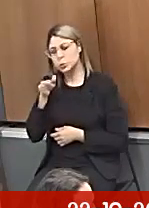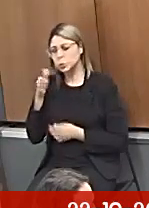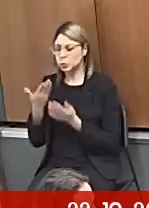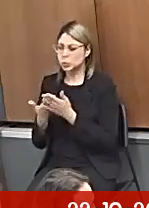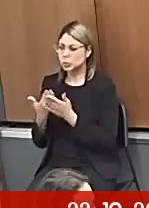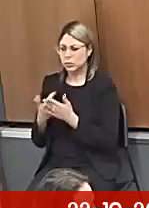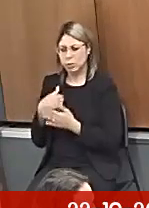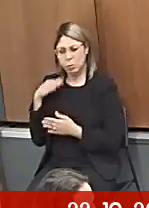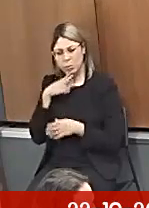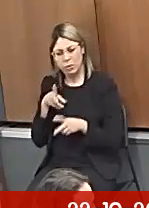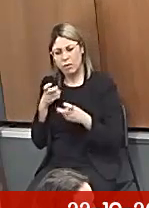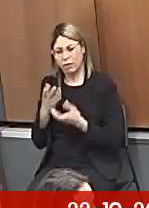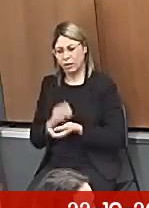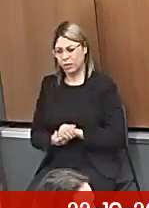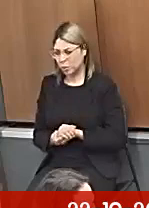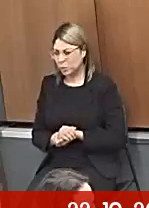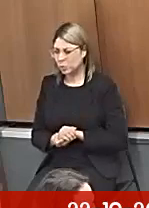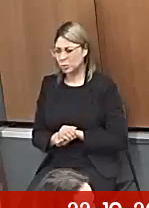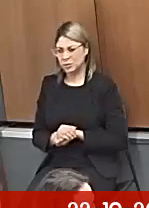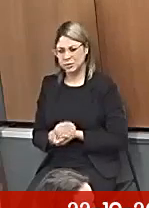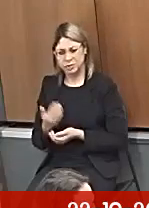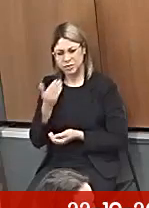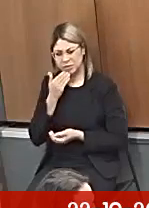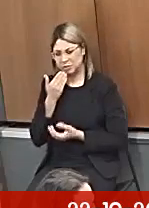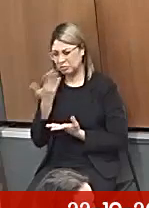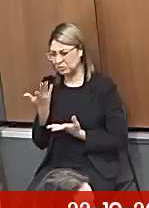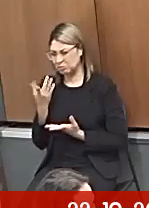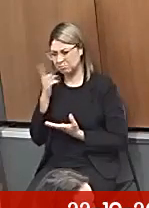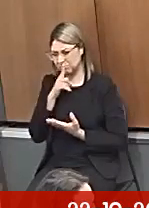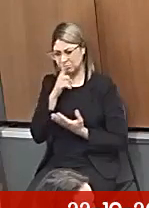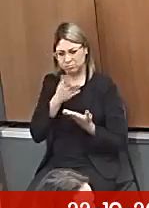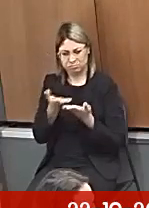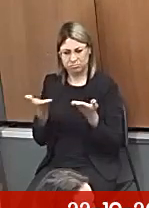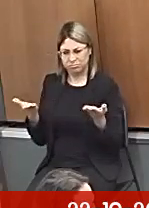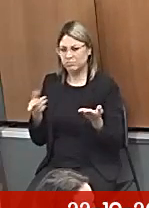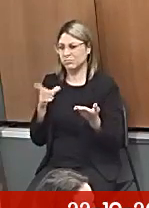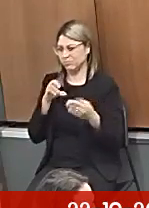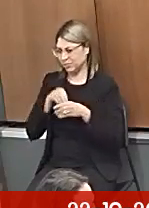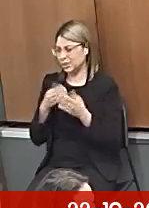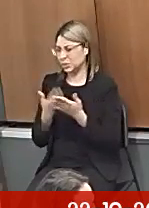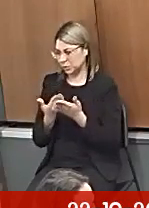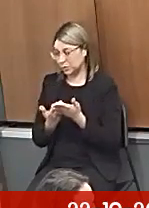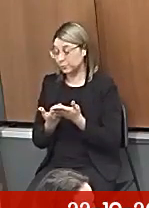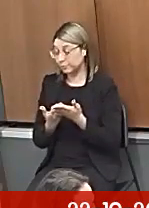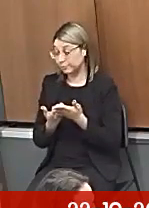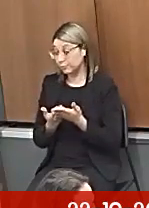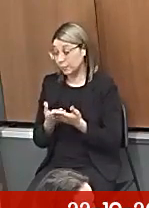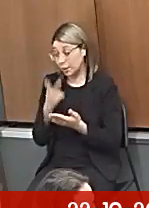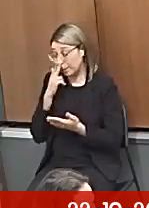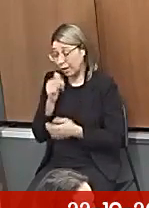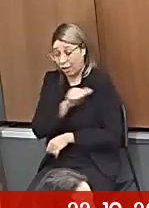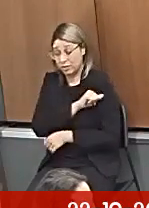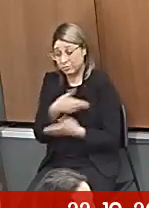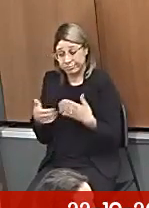as deficiências que estão acontecendo nas escolas. O aluno é um